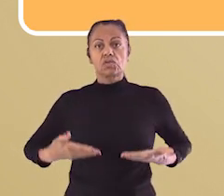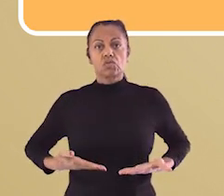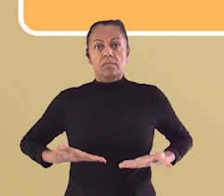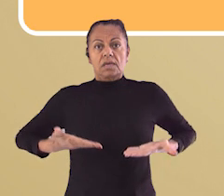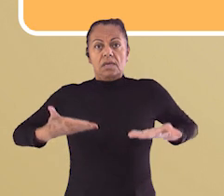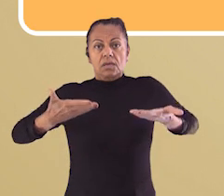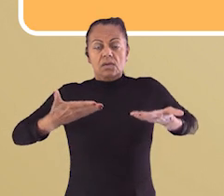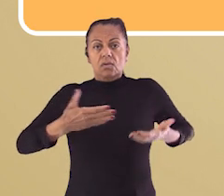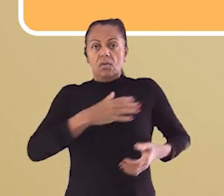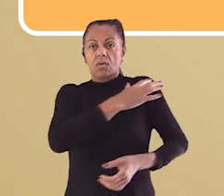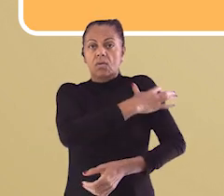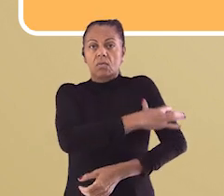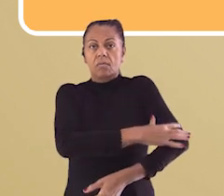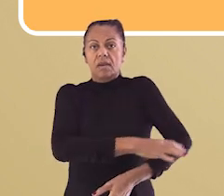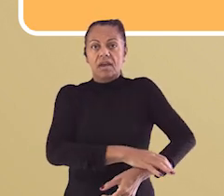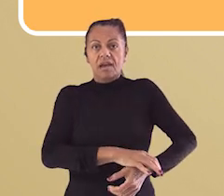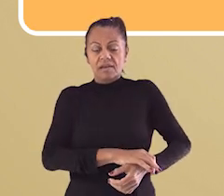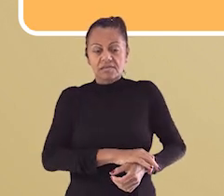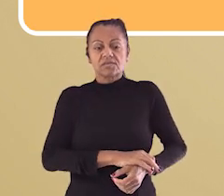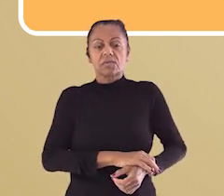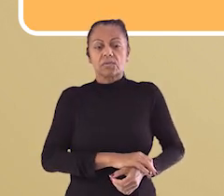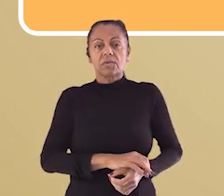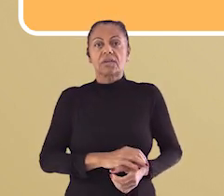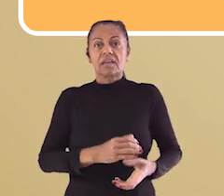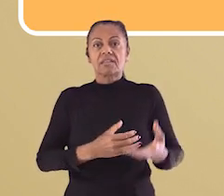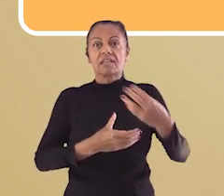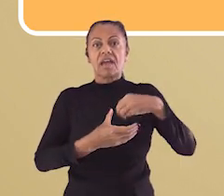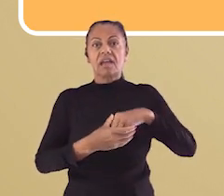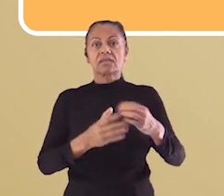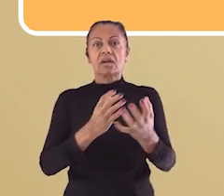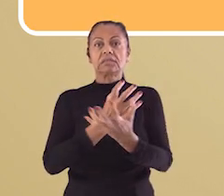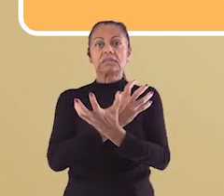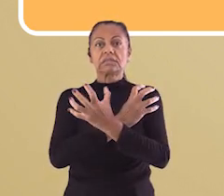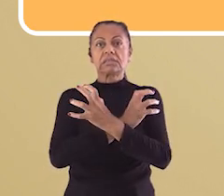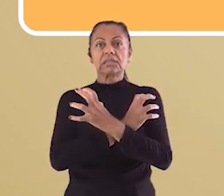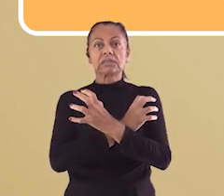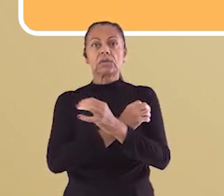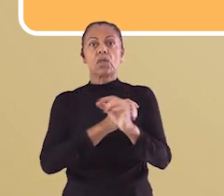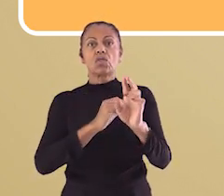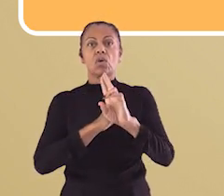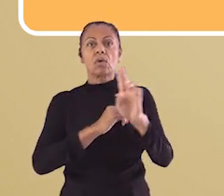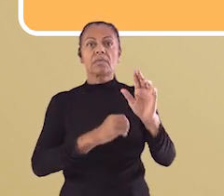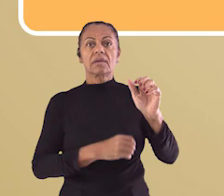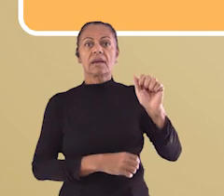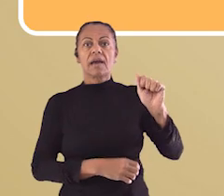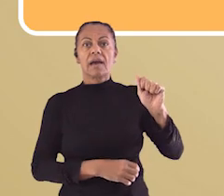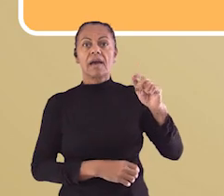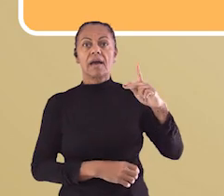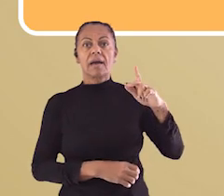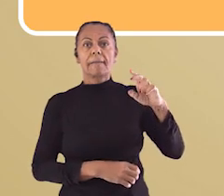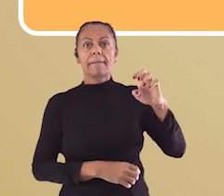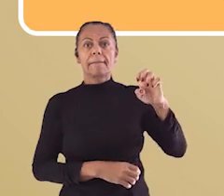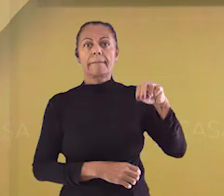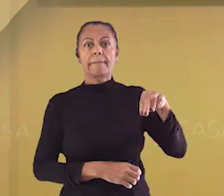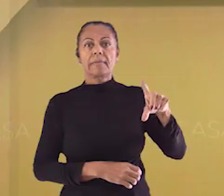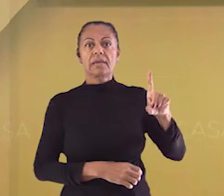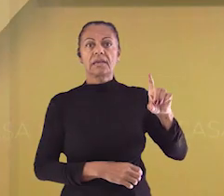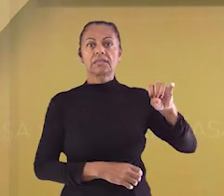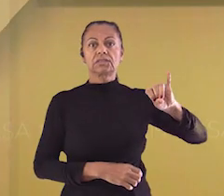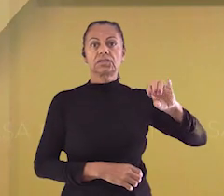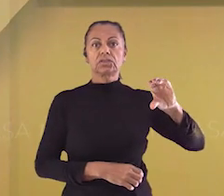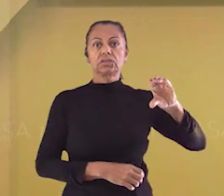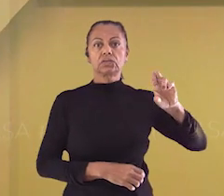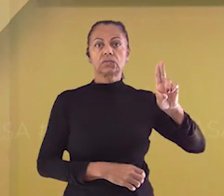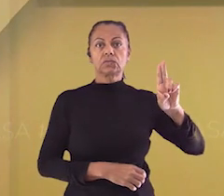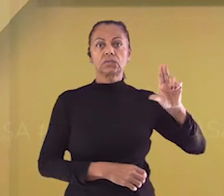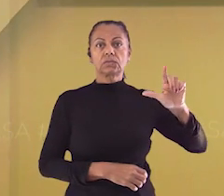são os nossos braços, fazem parte do que nós podemos denominar de esqueleto apendicular.